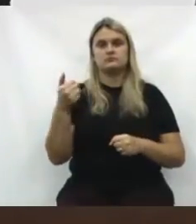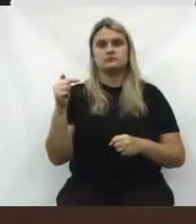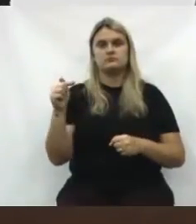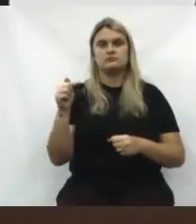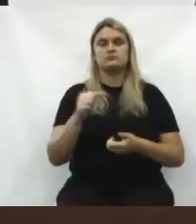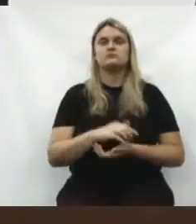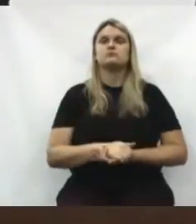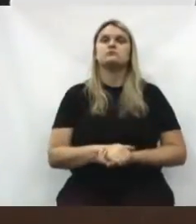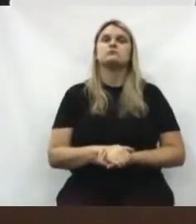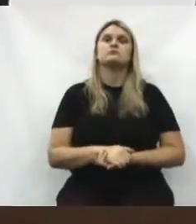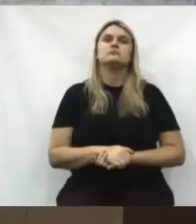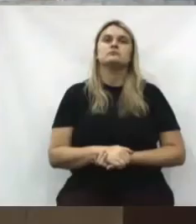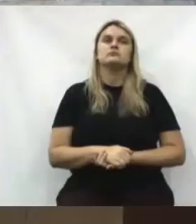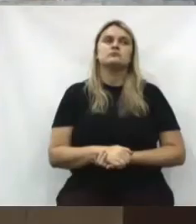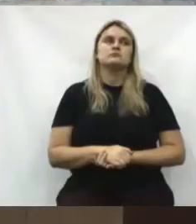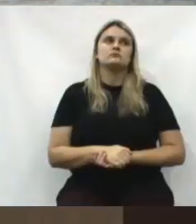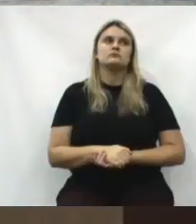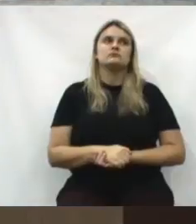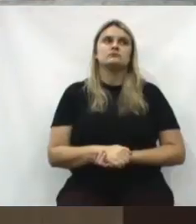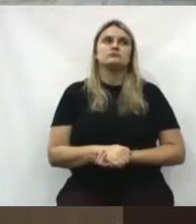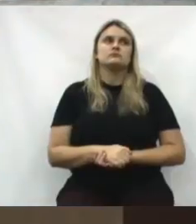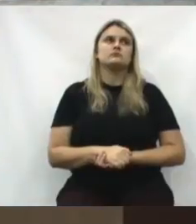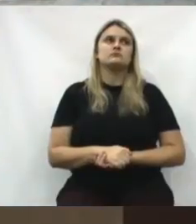33, 2017.